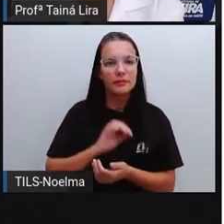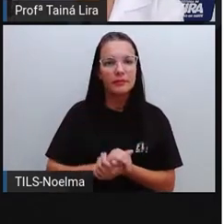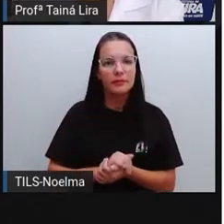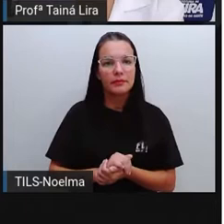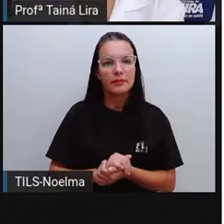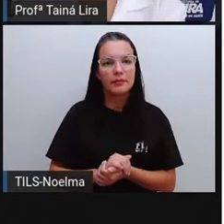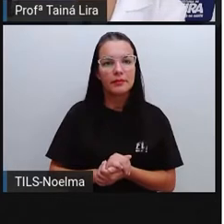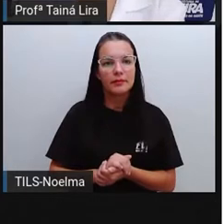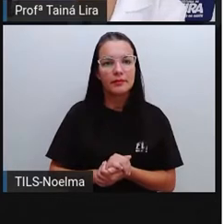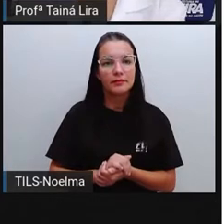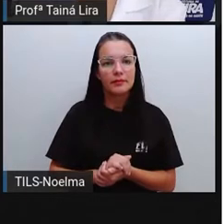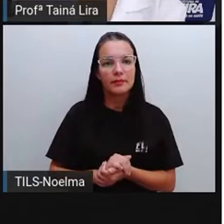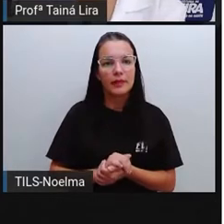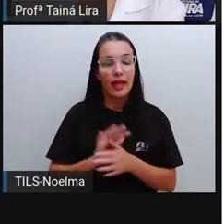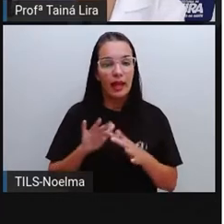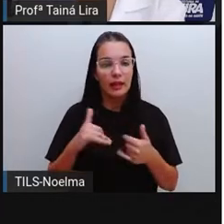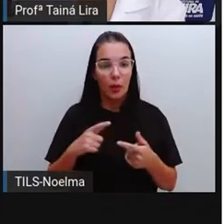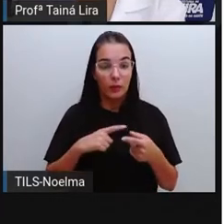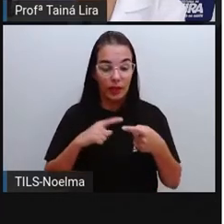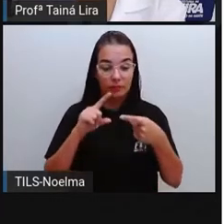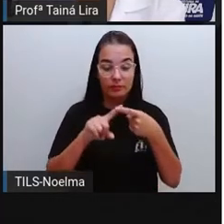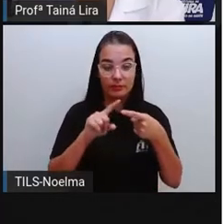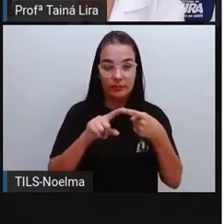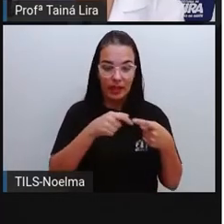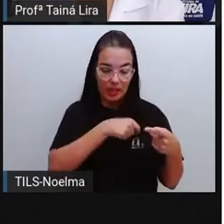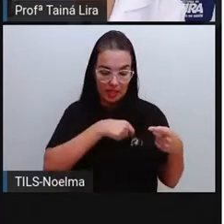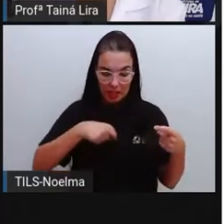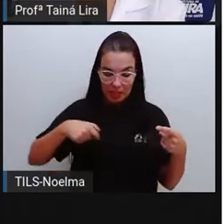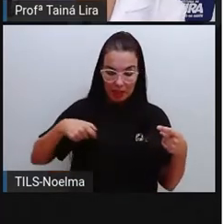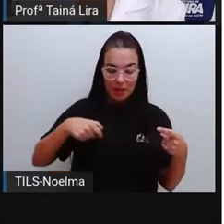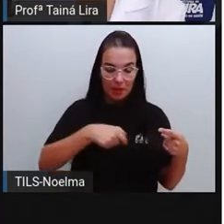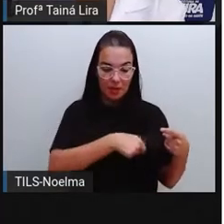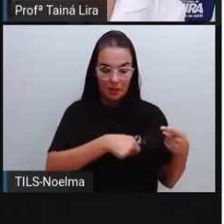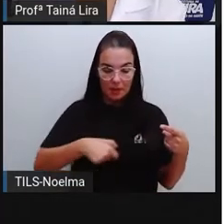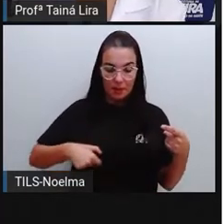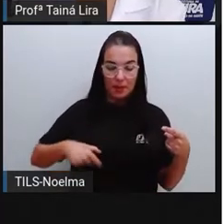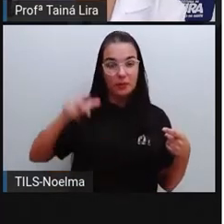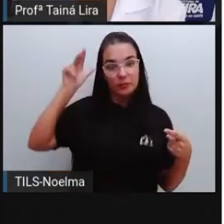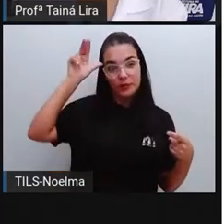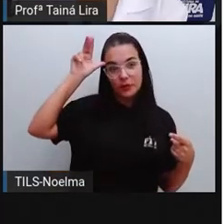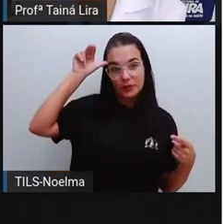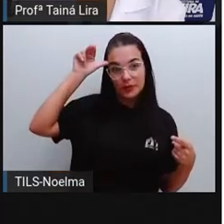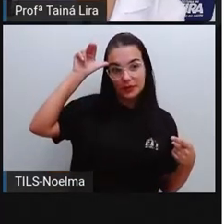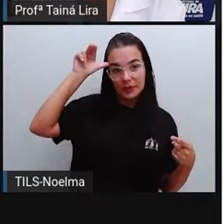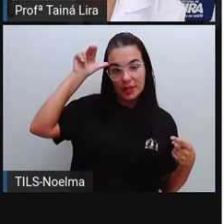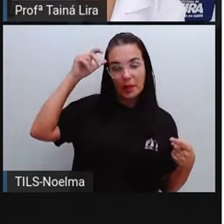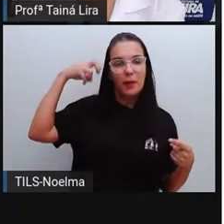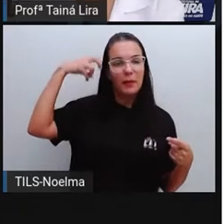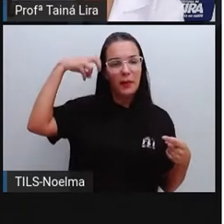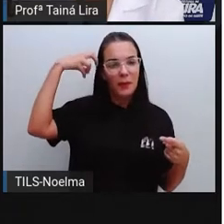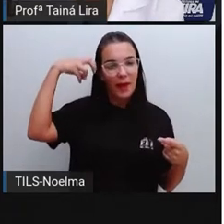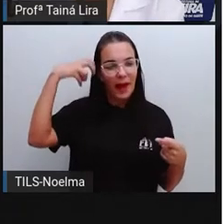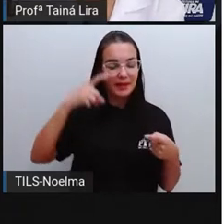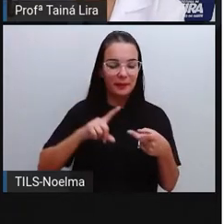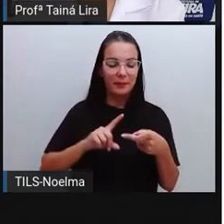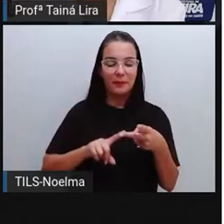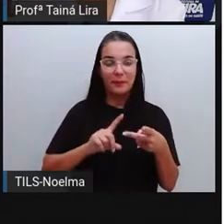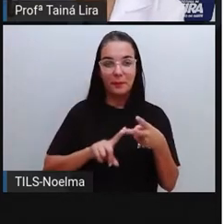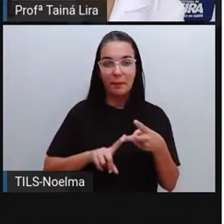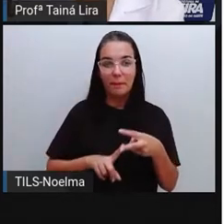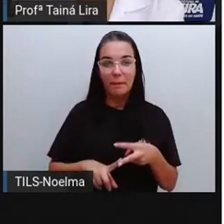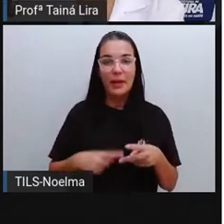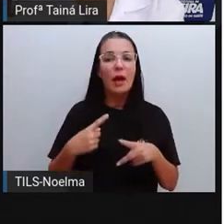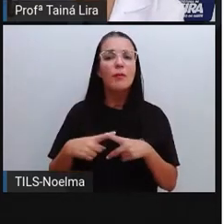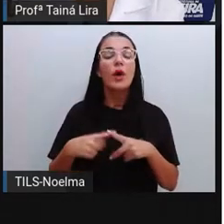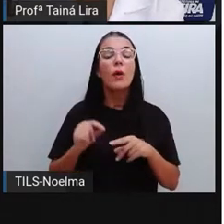Então, a gente viu, né? A gente tem ali a zebrinha, né, que a gente chama de zebrinha preocupada ali na história, porque